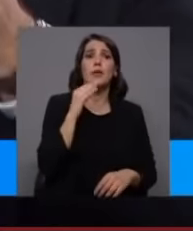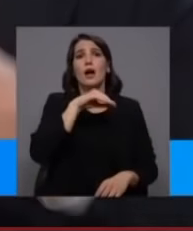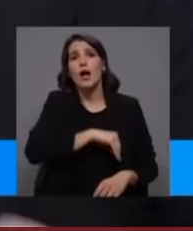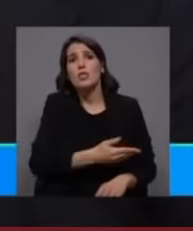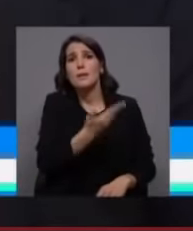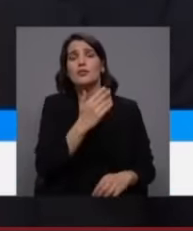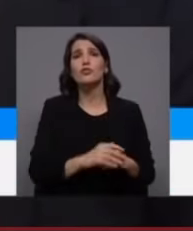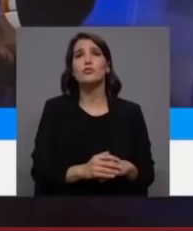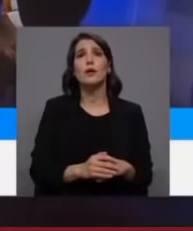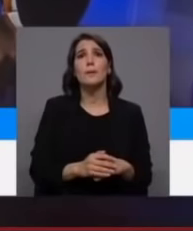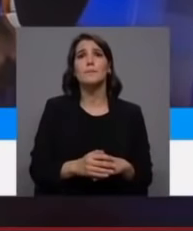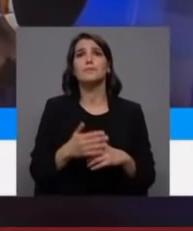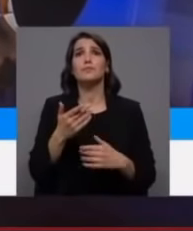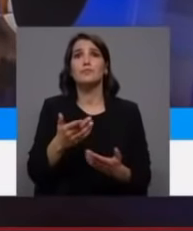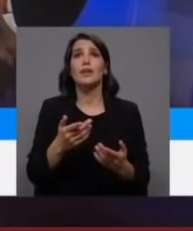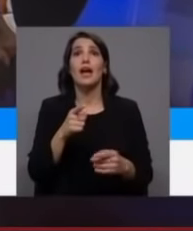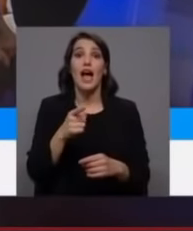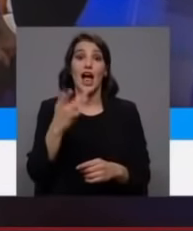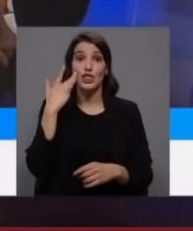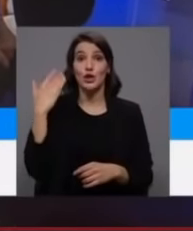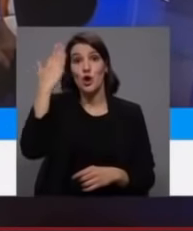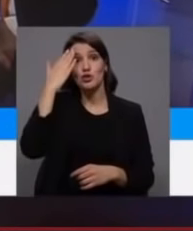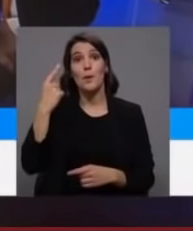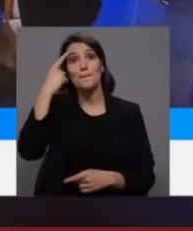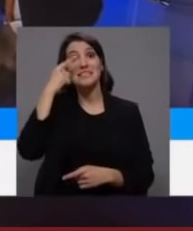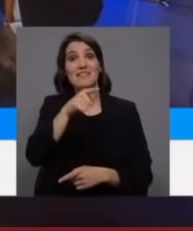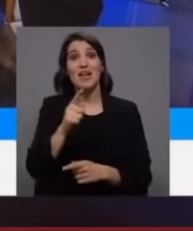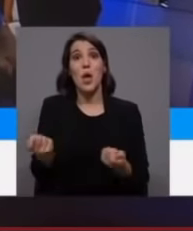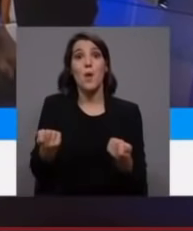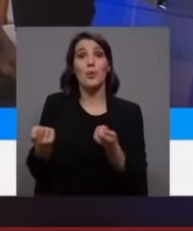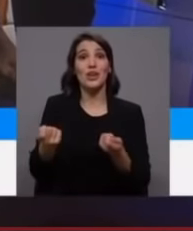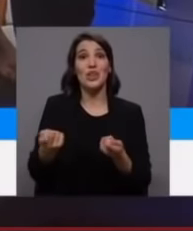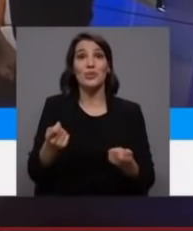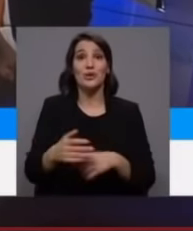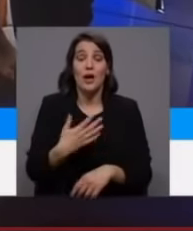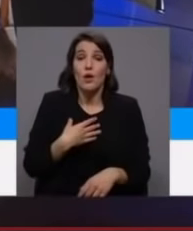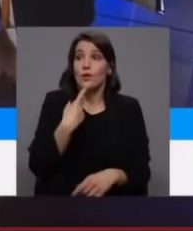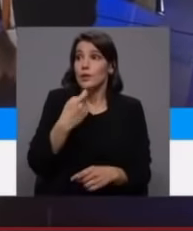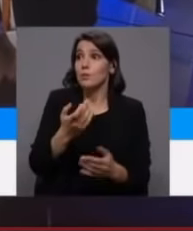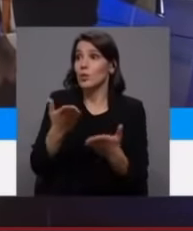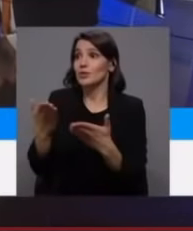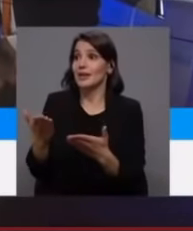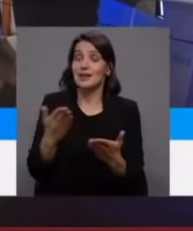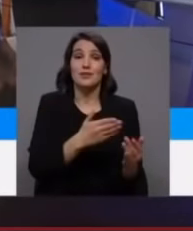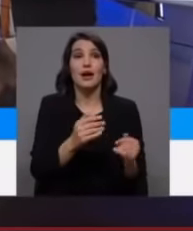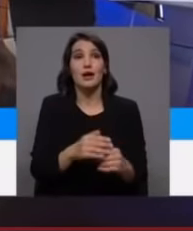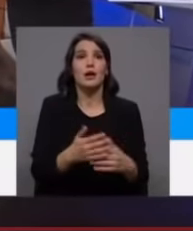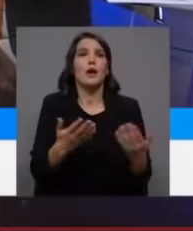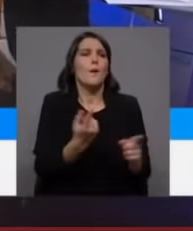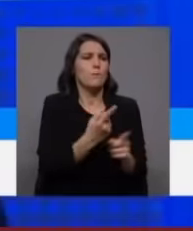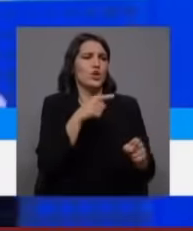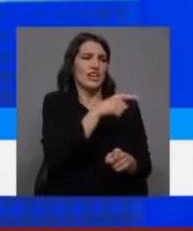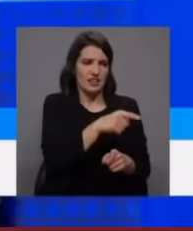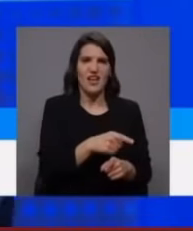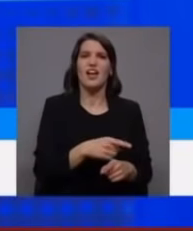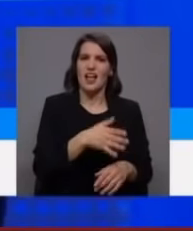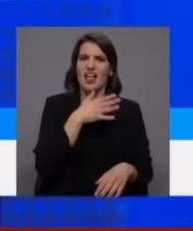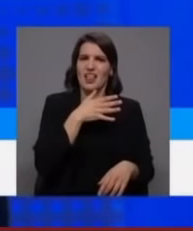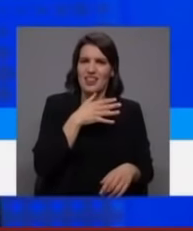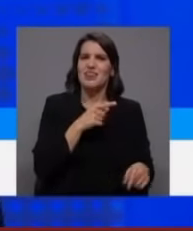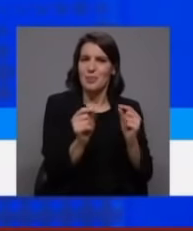segunda E aí estão gostando Armadas panela que eu vou colocar aqui vamos você já que não vai funcionar sobre o desaparecimento de banana